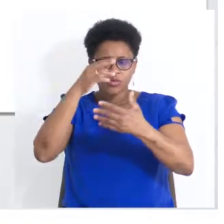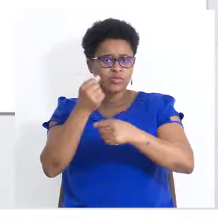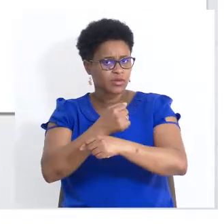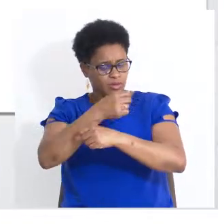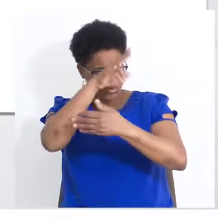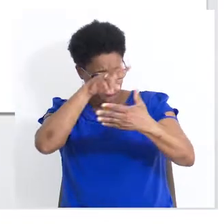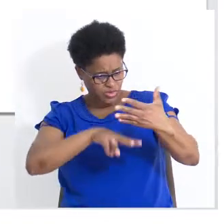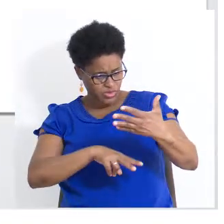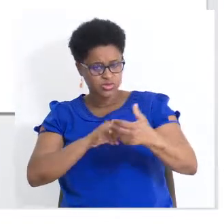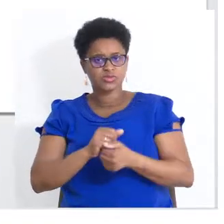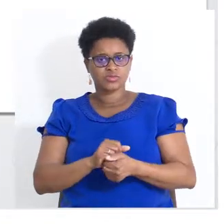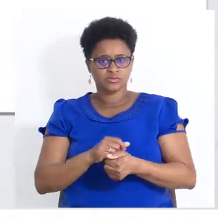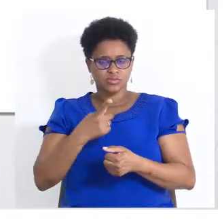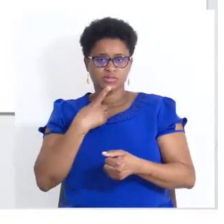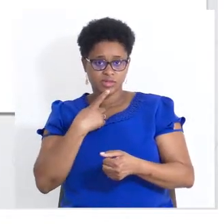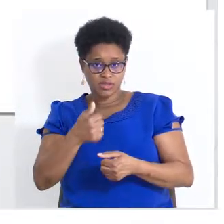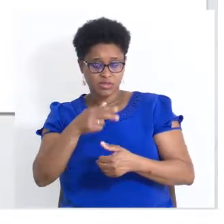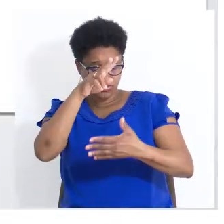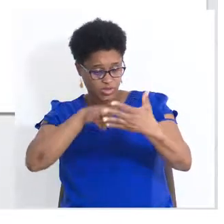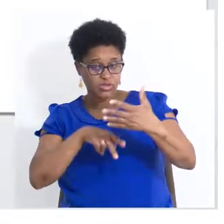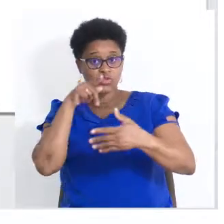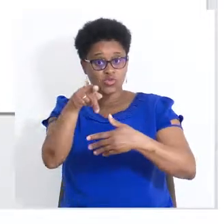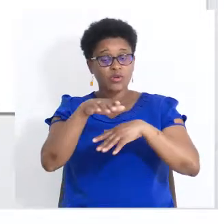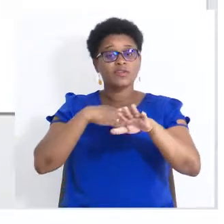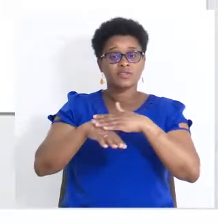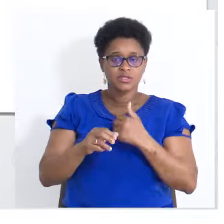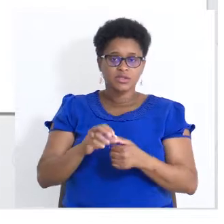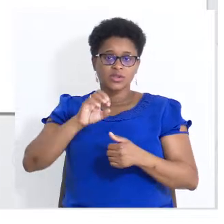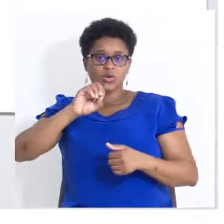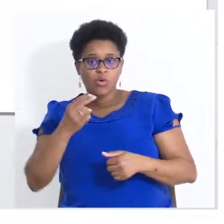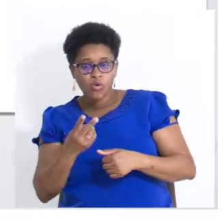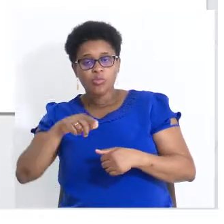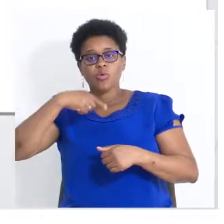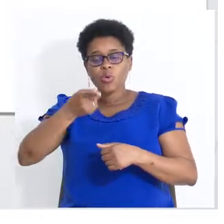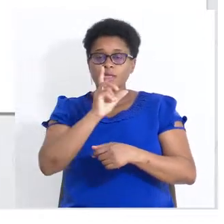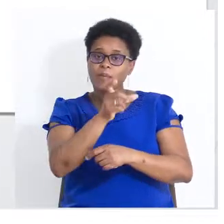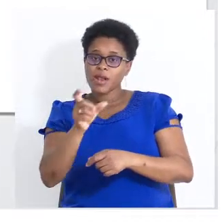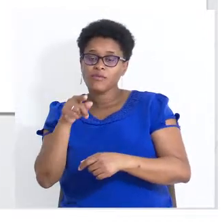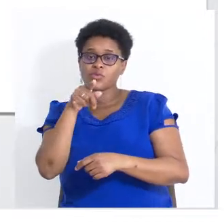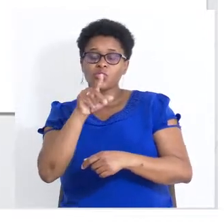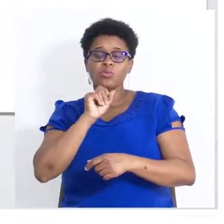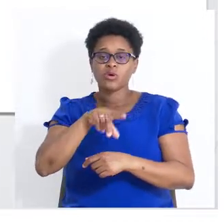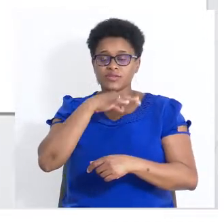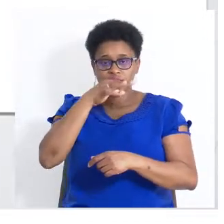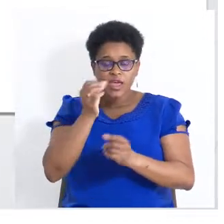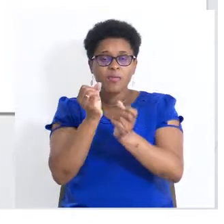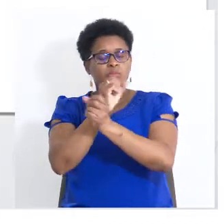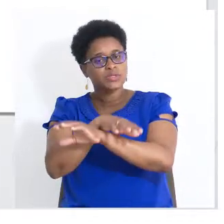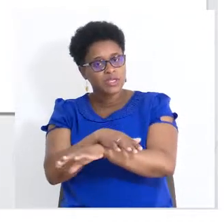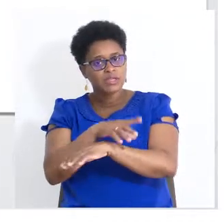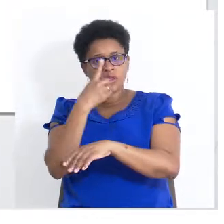uma produção textual. Okay? É um texto que tu vais produzir. Ou, por outras palavras, tu podes dizer que